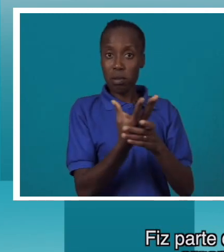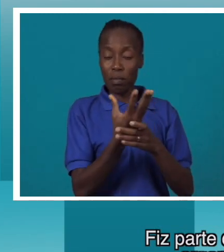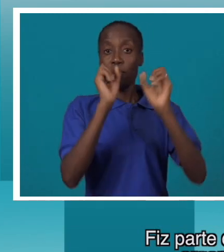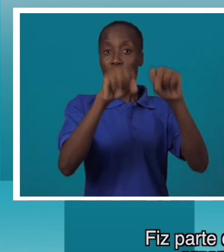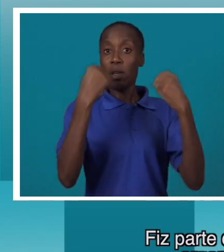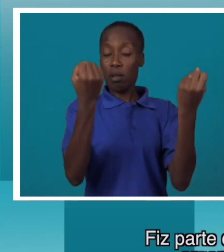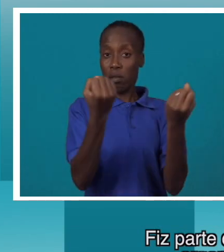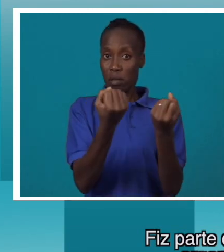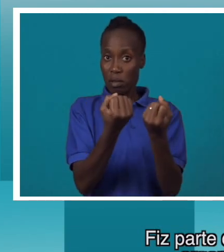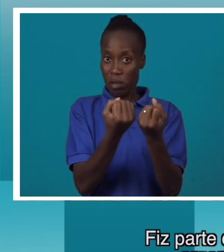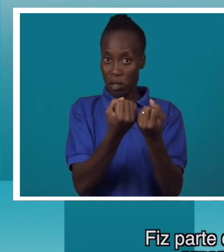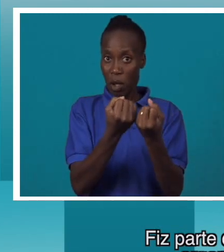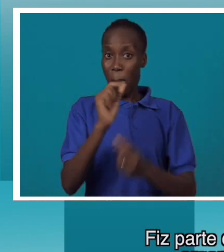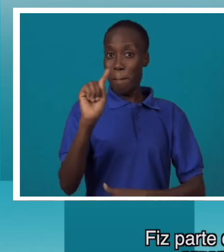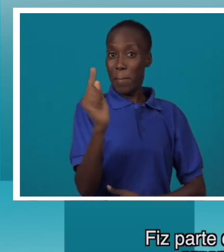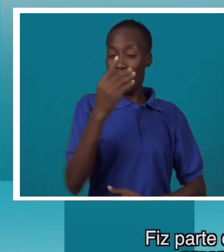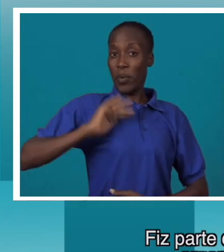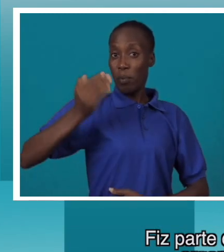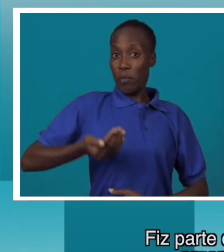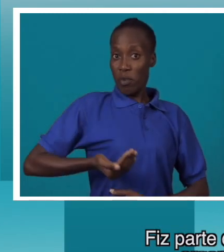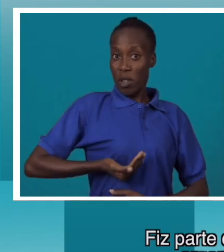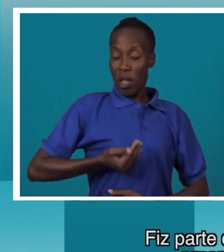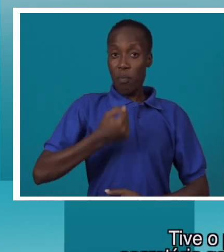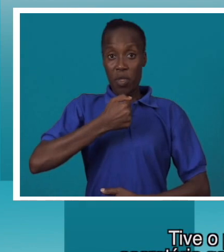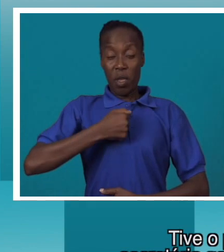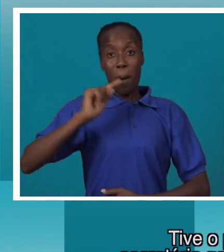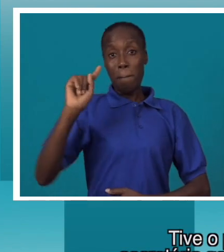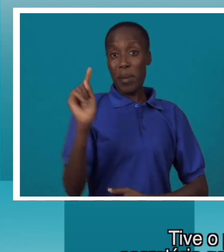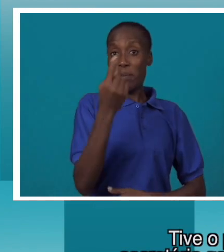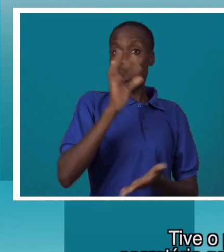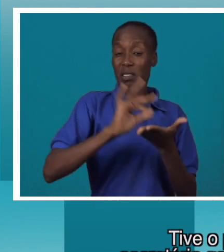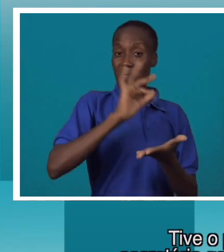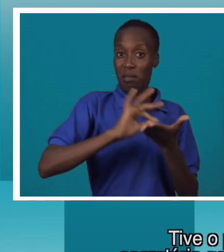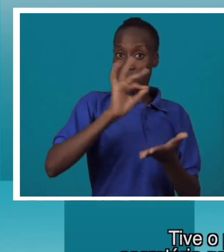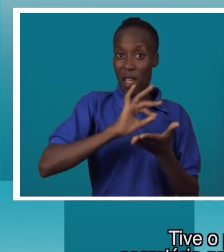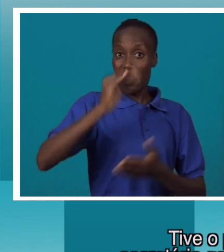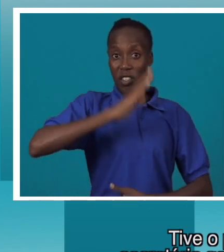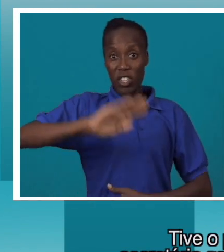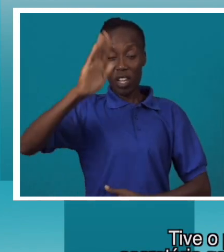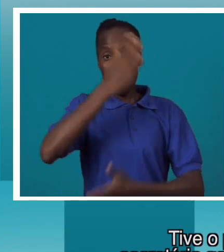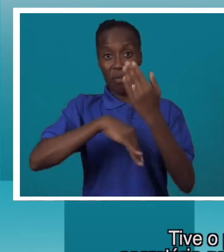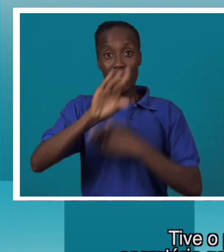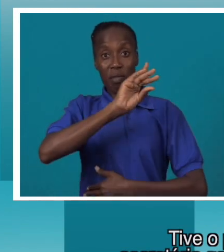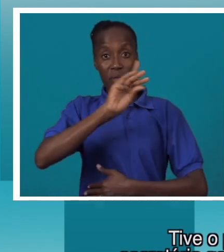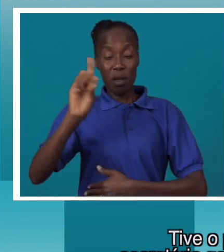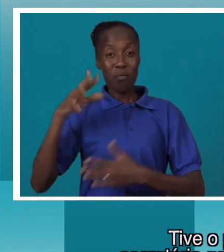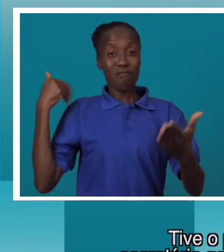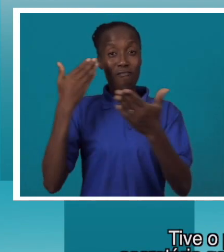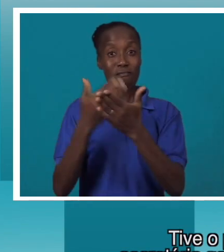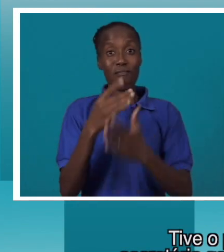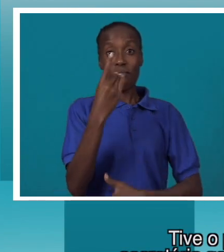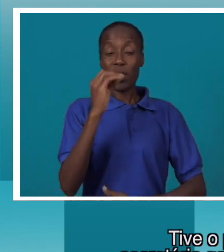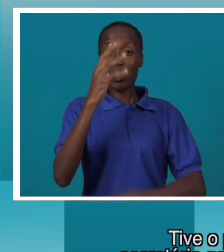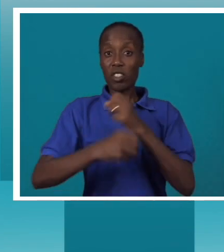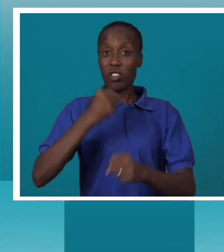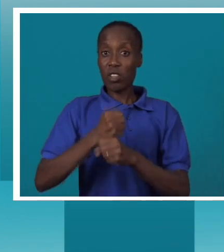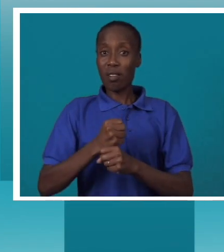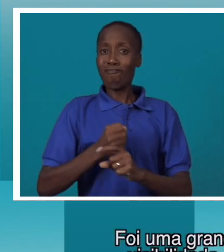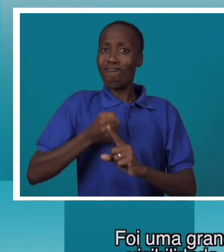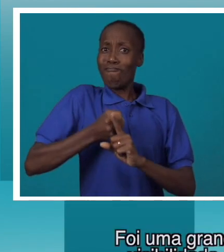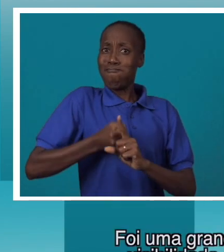criamos a primeira organização eu como mulher tive o privilégio de ser a primeira secretária-geral da DEMO durante 10 anos